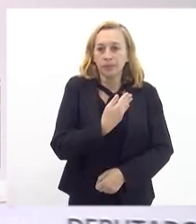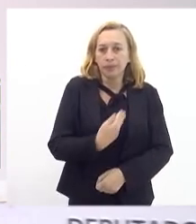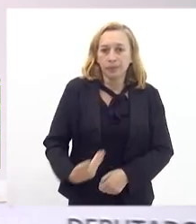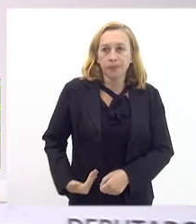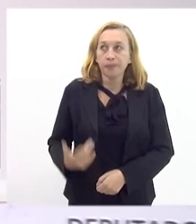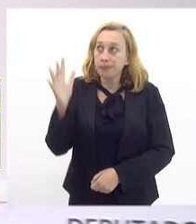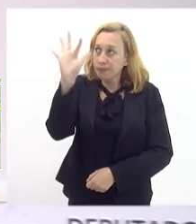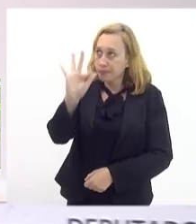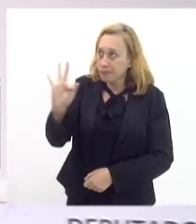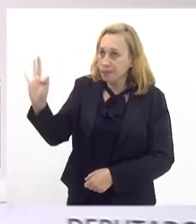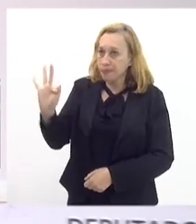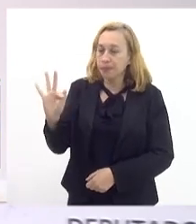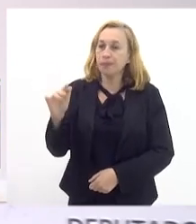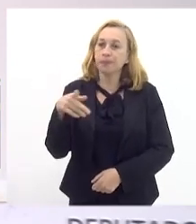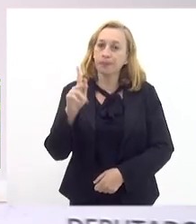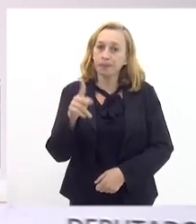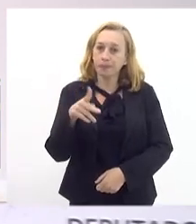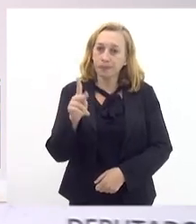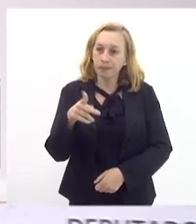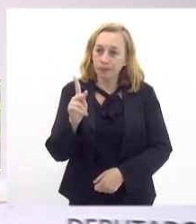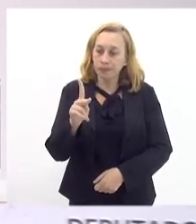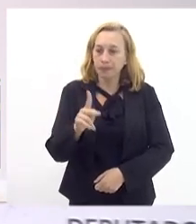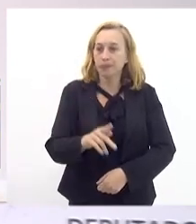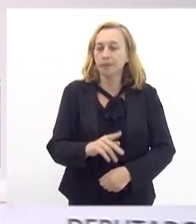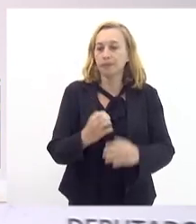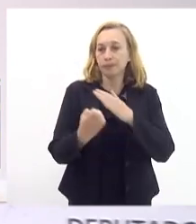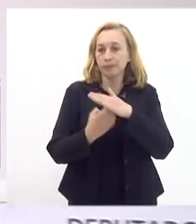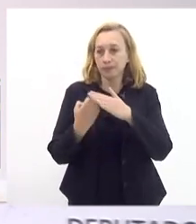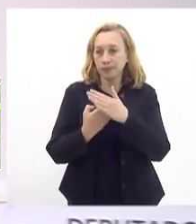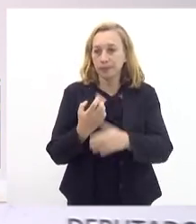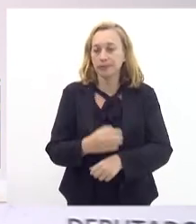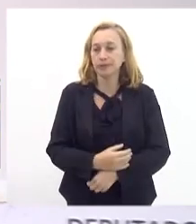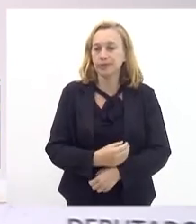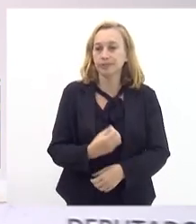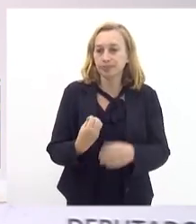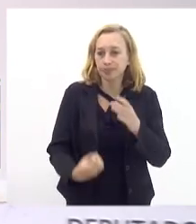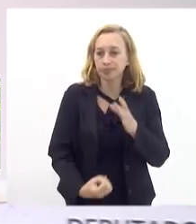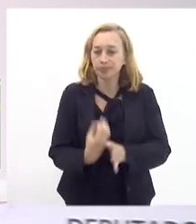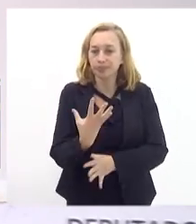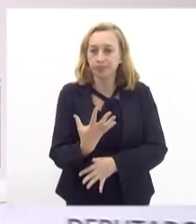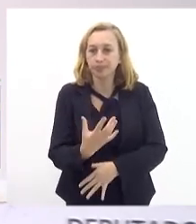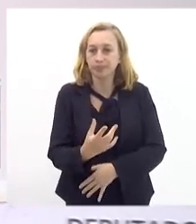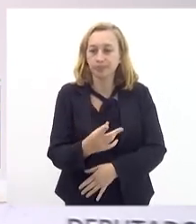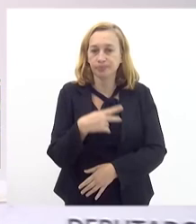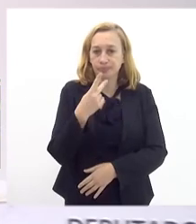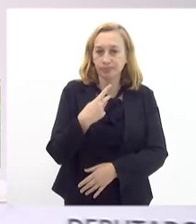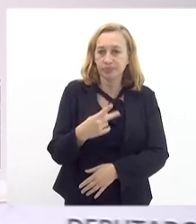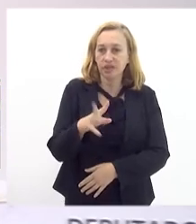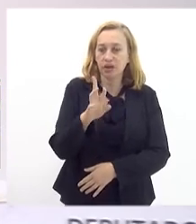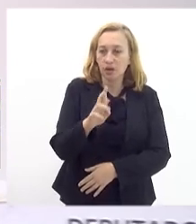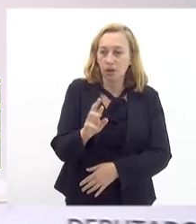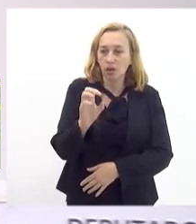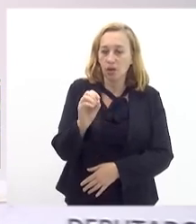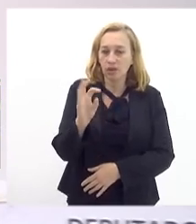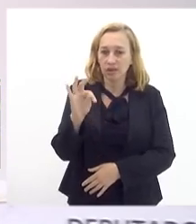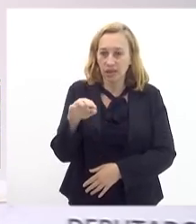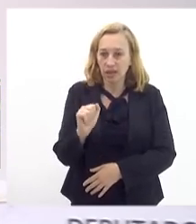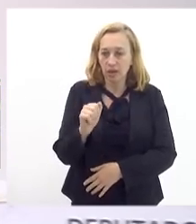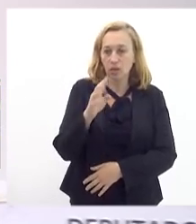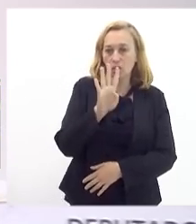vento Federal a Petrobras implante o que a gente chama aqui rota 4B